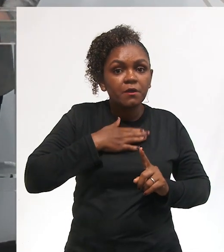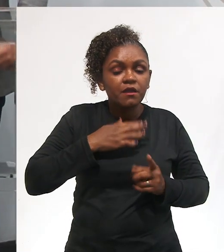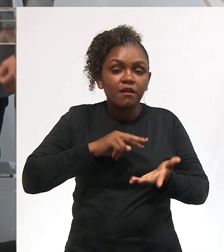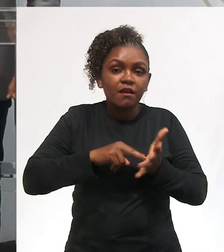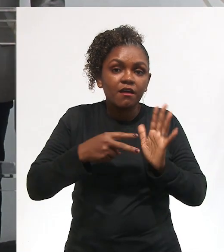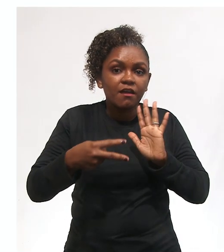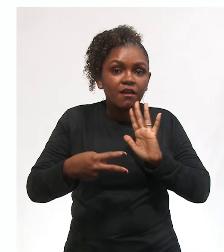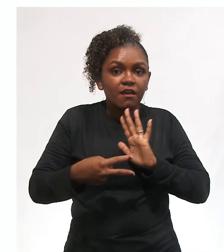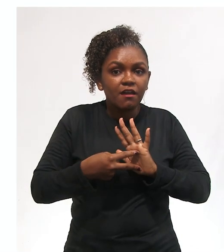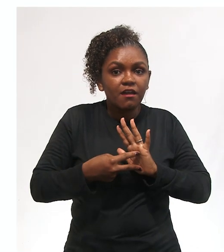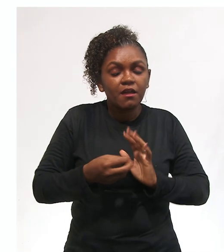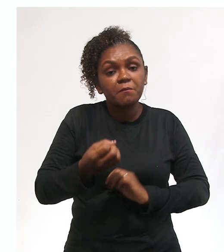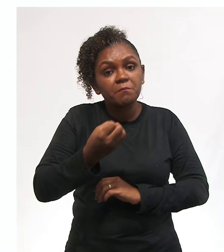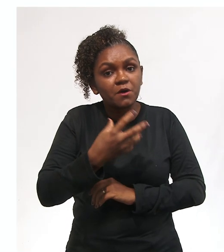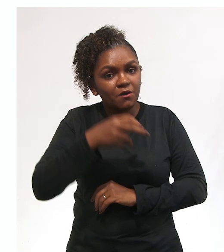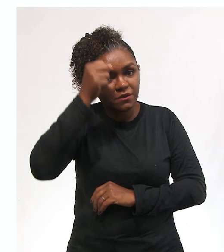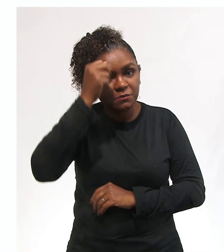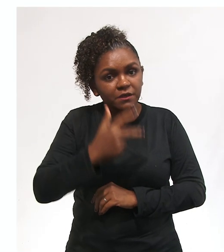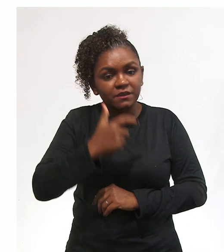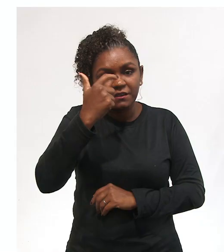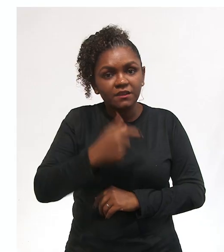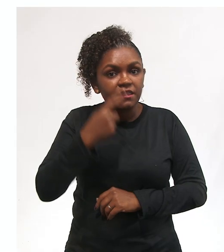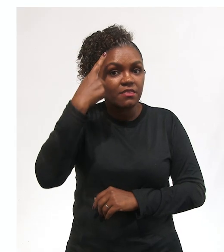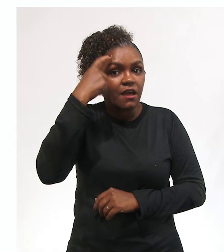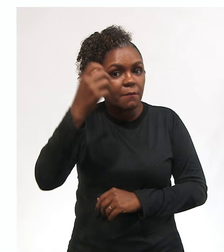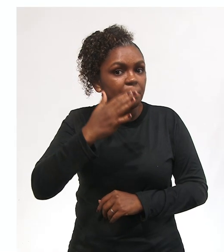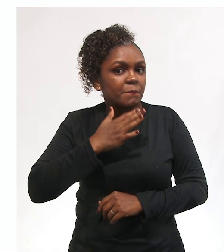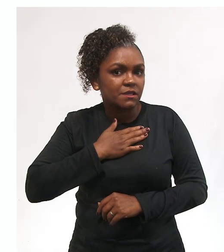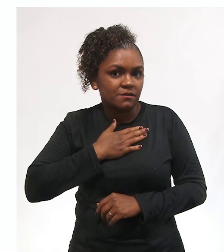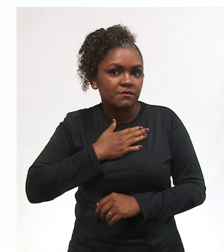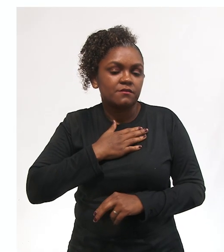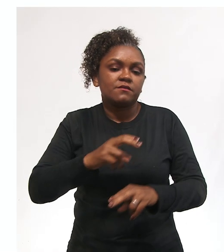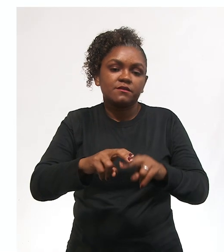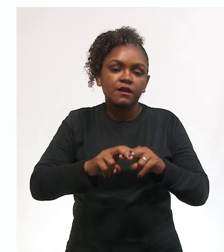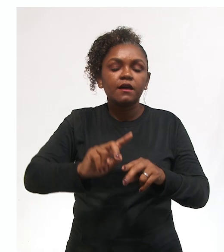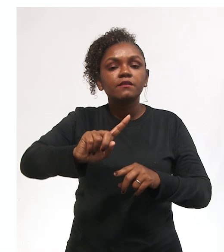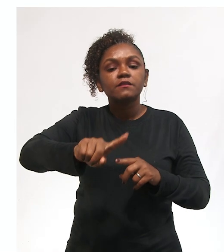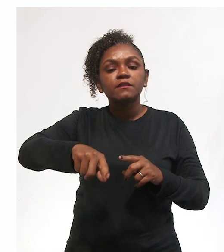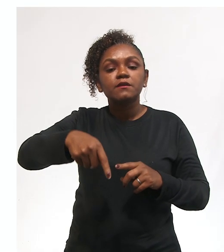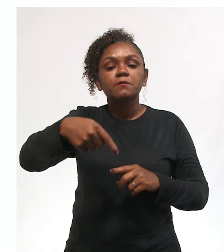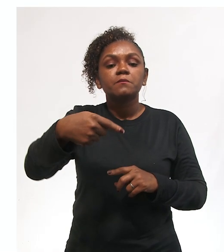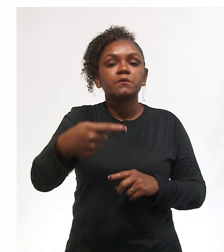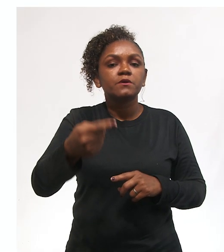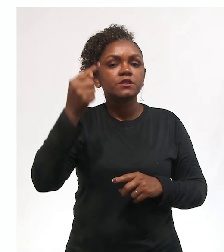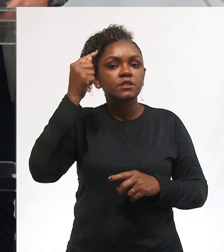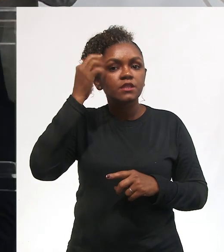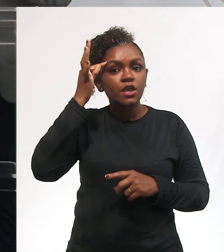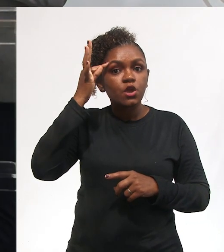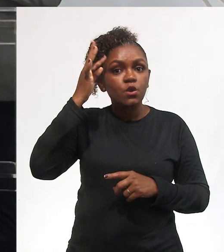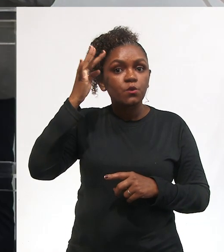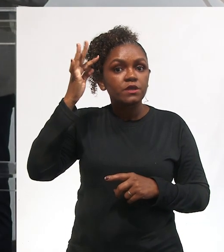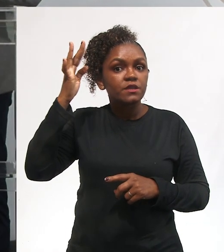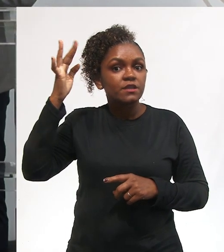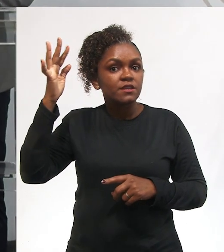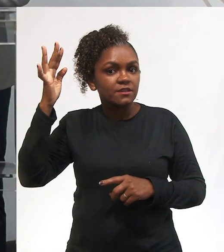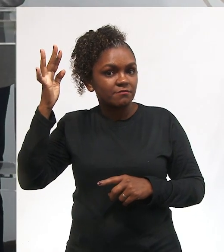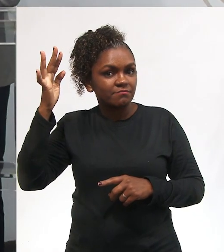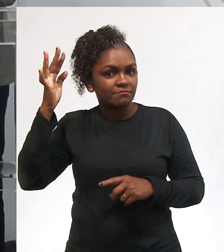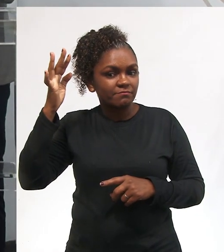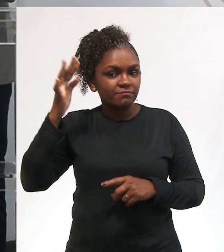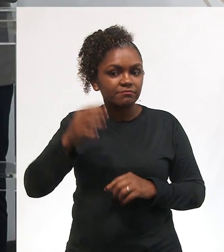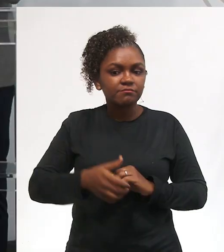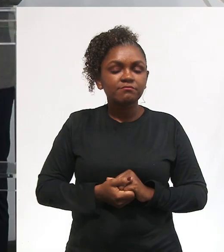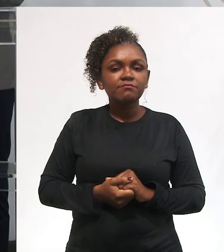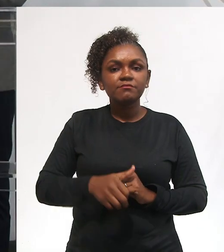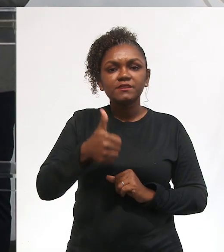certo? Então era meu plano de aula, era isso. E depois eu começava já com a teoria bem rápido no primeiro momento, então os próximos 15 minutos eu fazia a